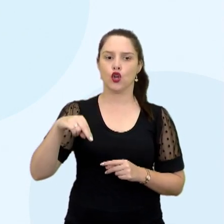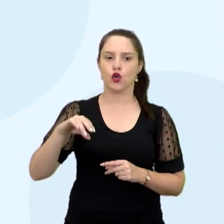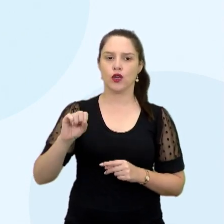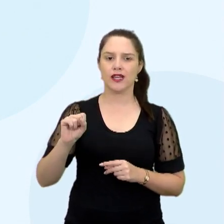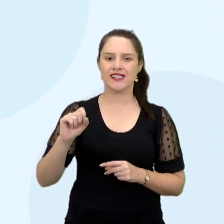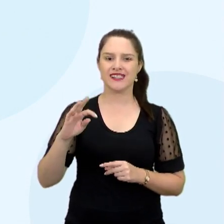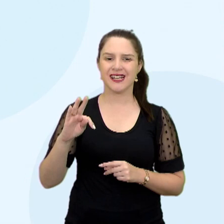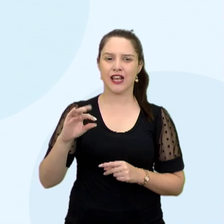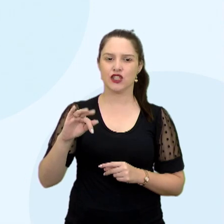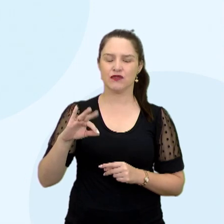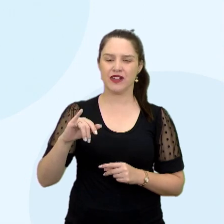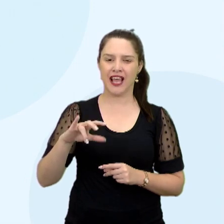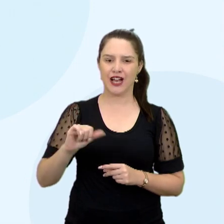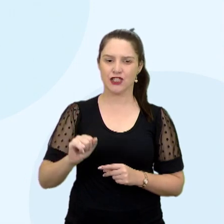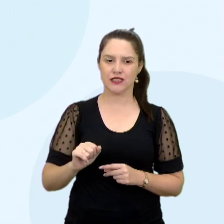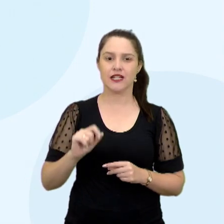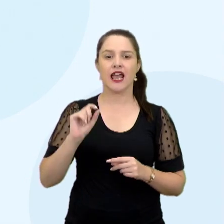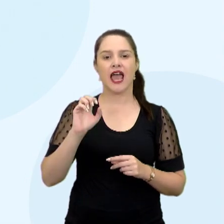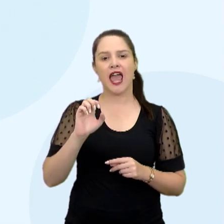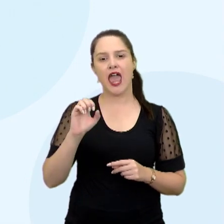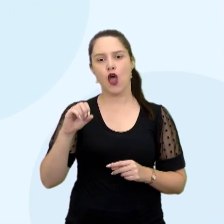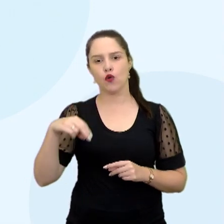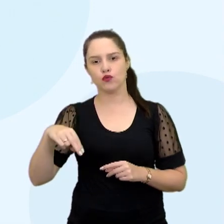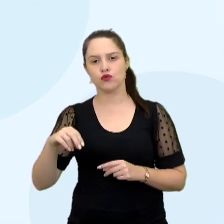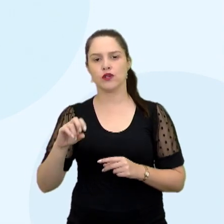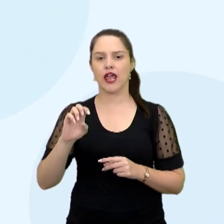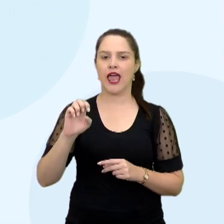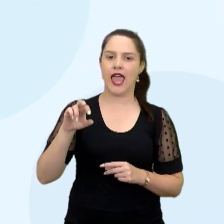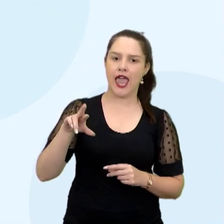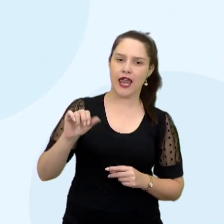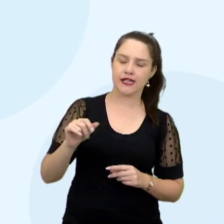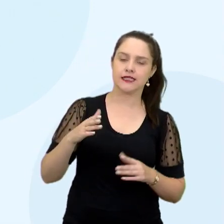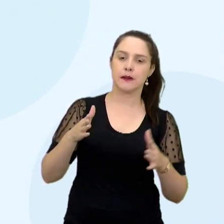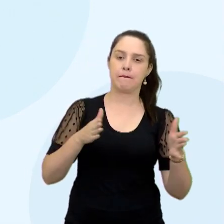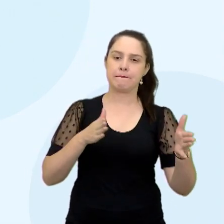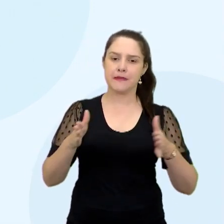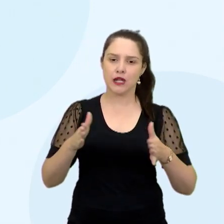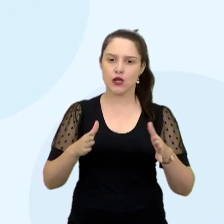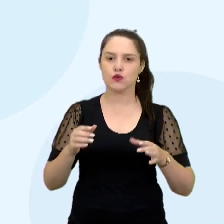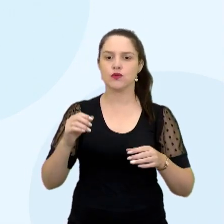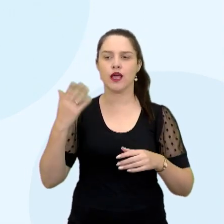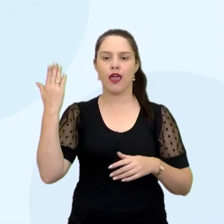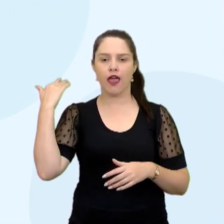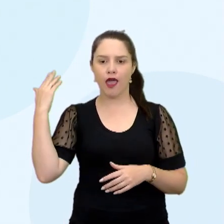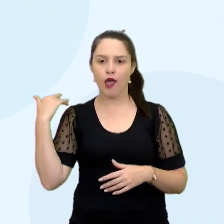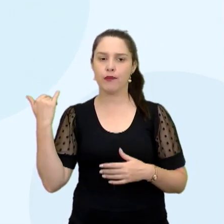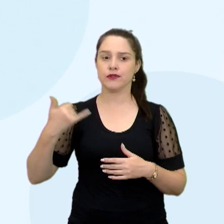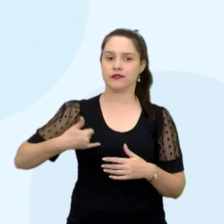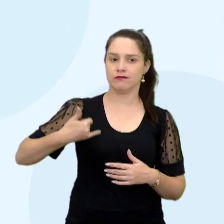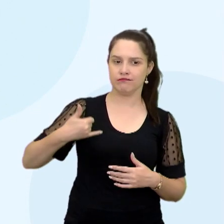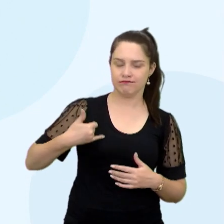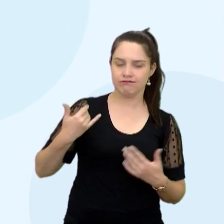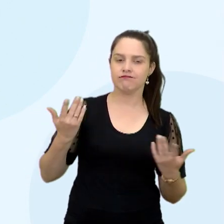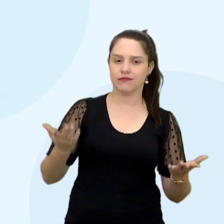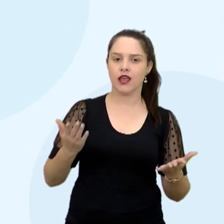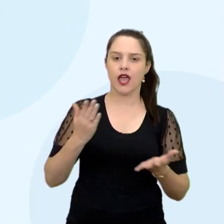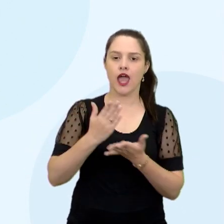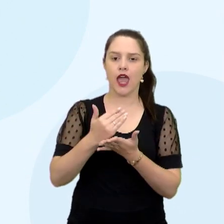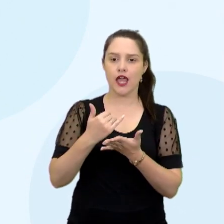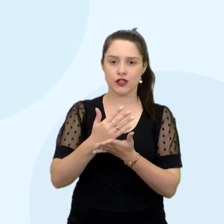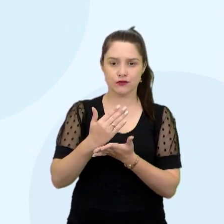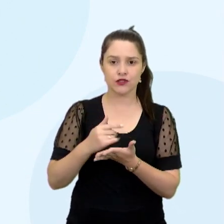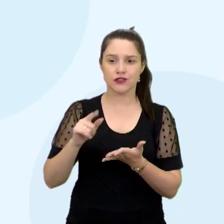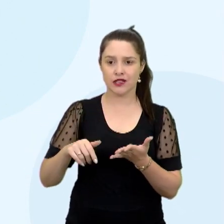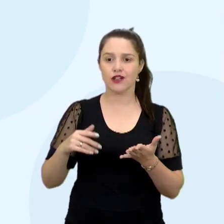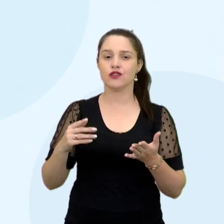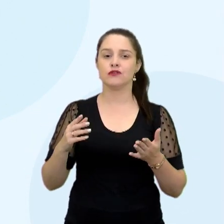cronoestratigráficas, éons, eras, períodos, épocas e idades, né? Então, quando a gente tem essa divisão aí de períodos, nós damos o